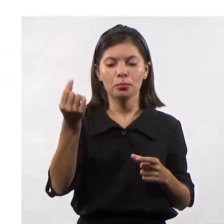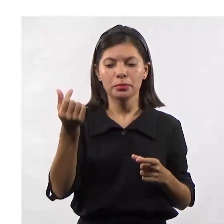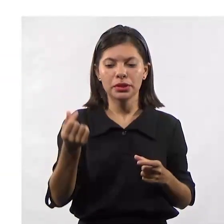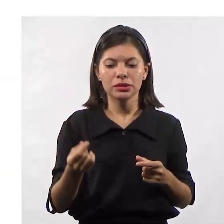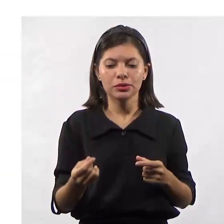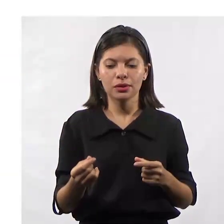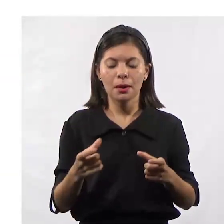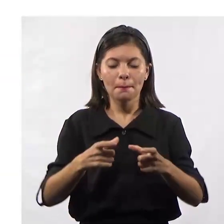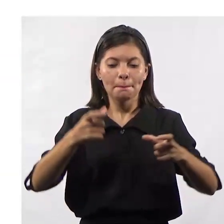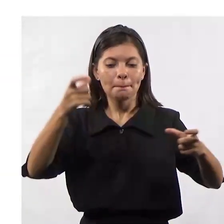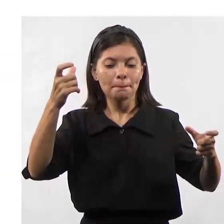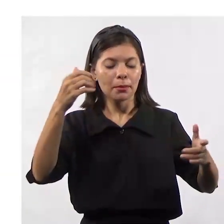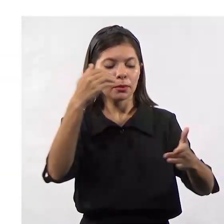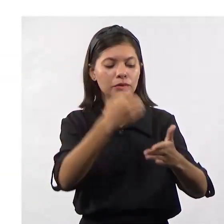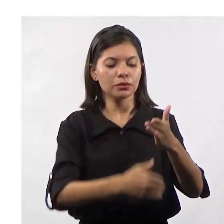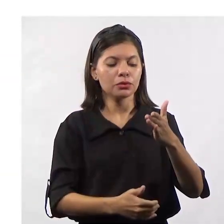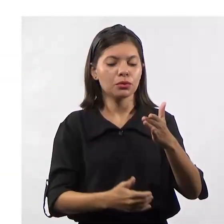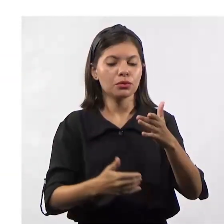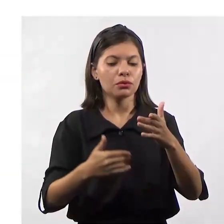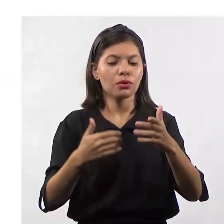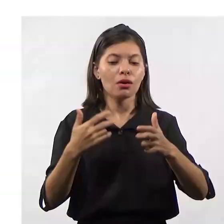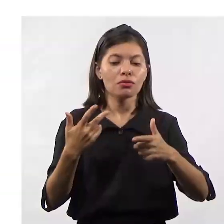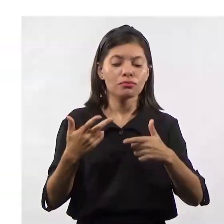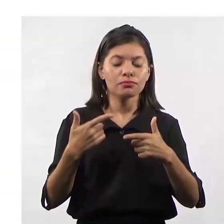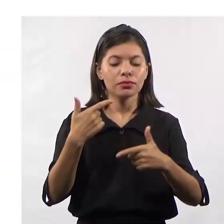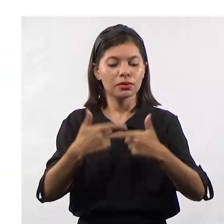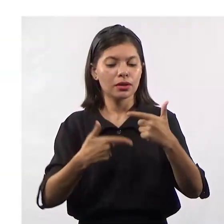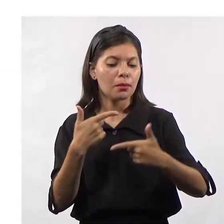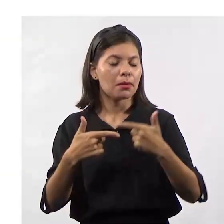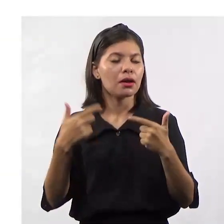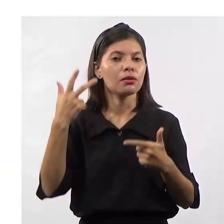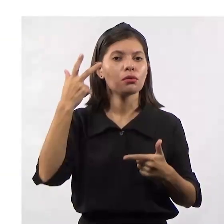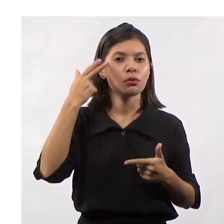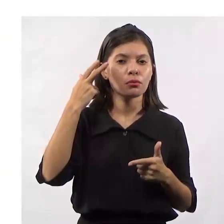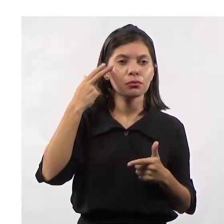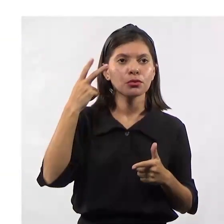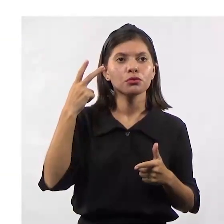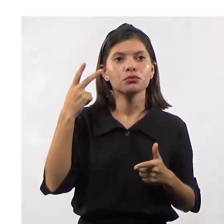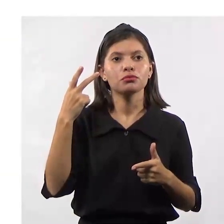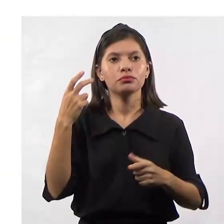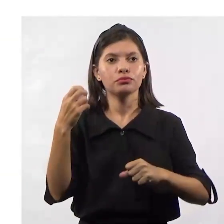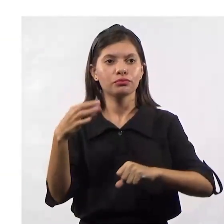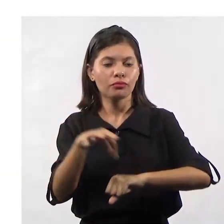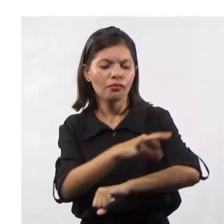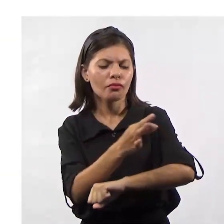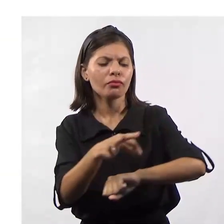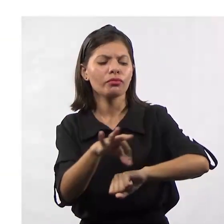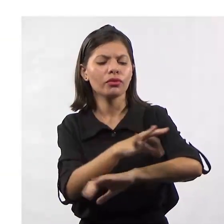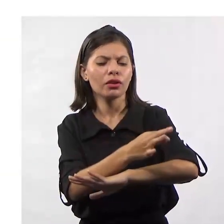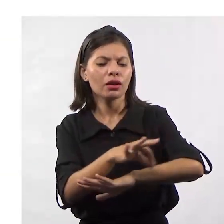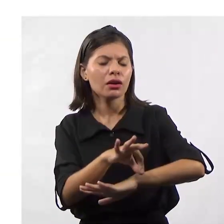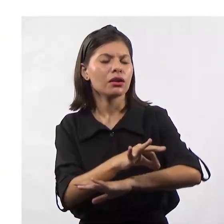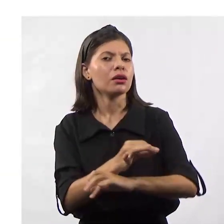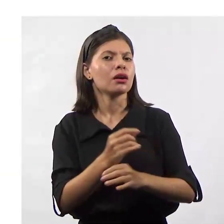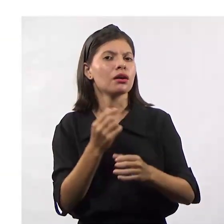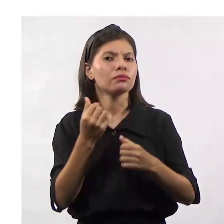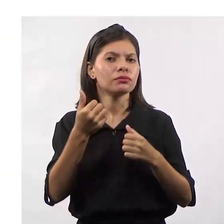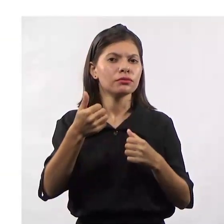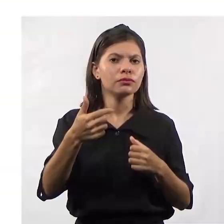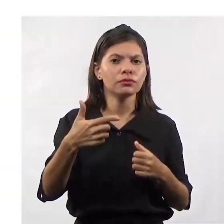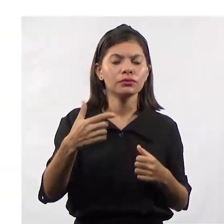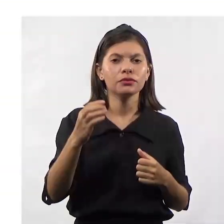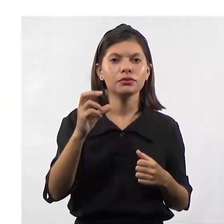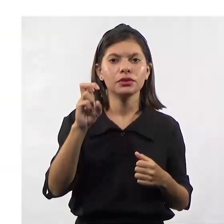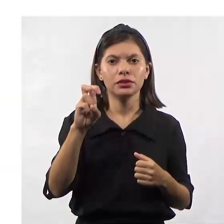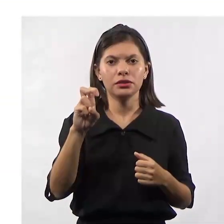maior desconto, ou no caso de serviços comuns de obras e engenharia, tá?